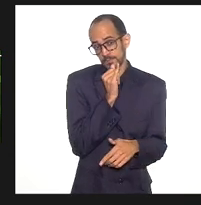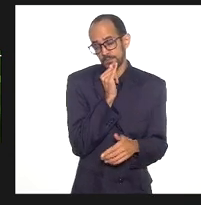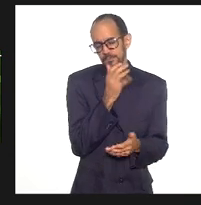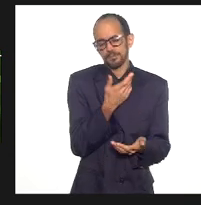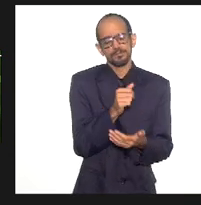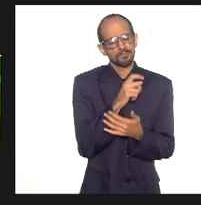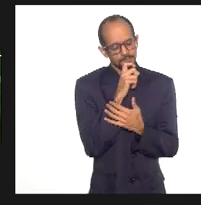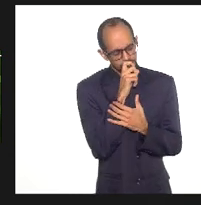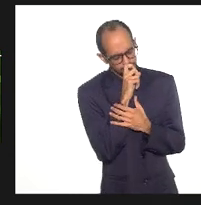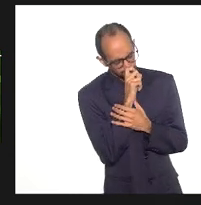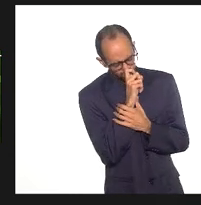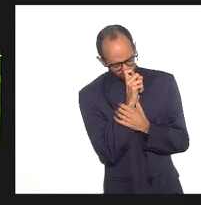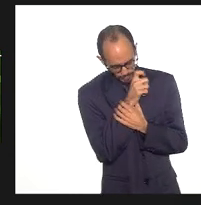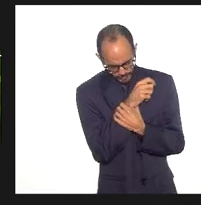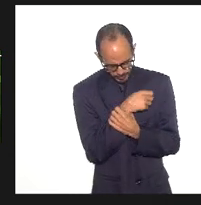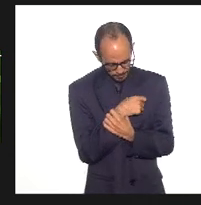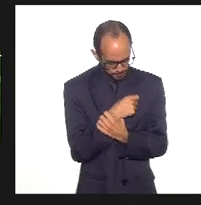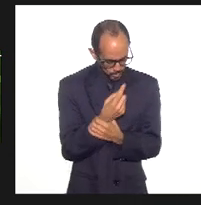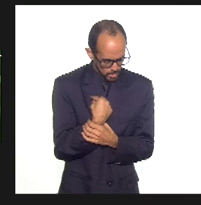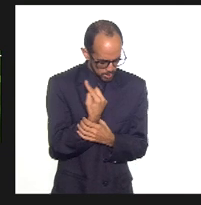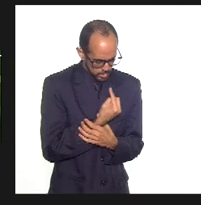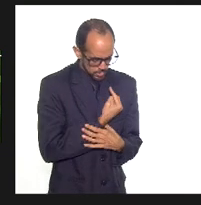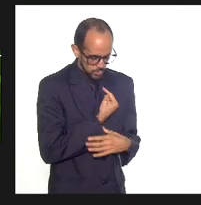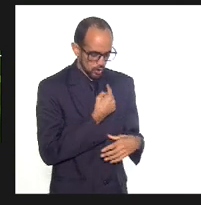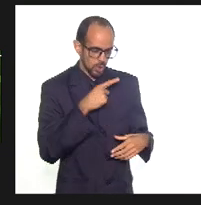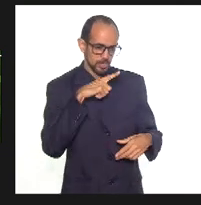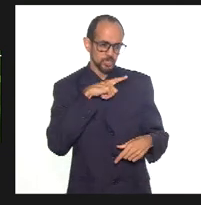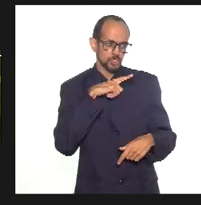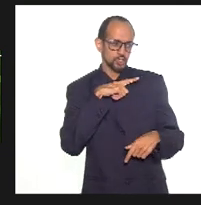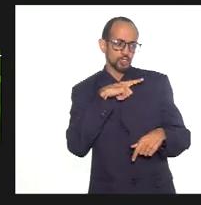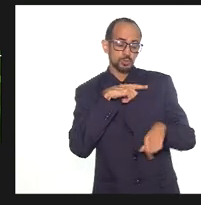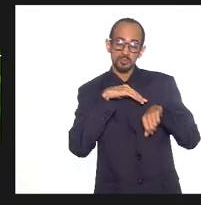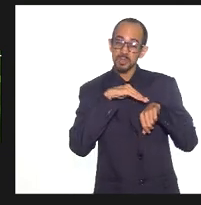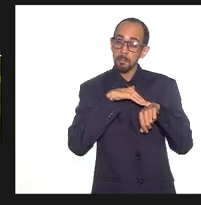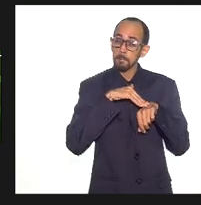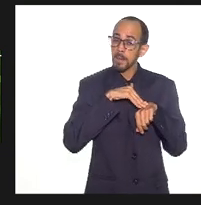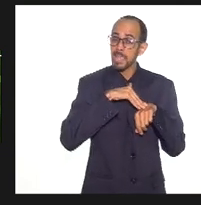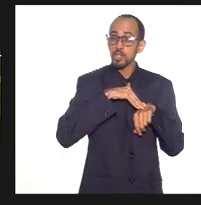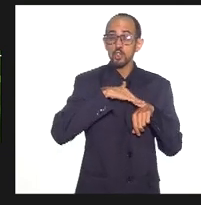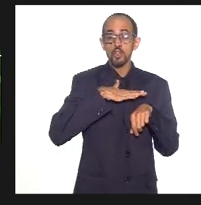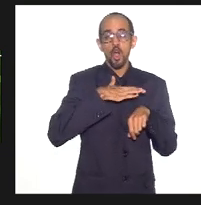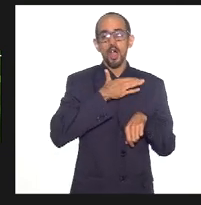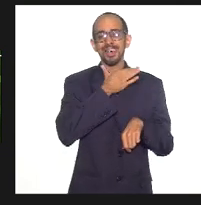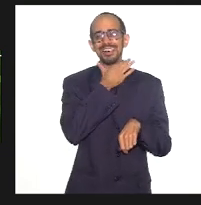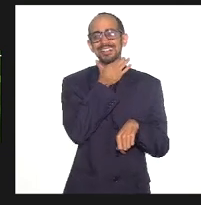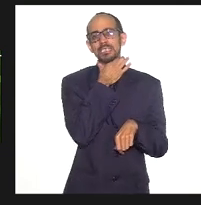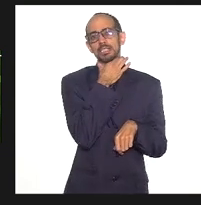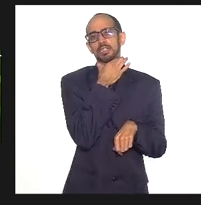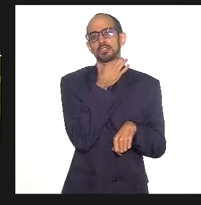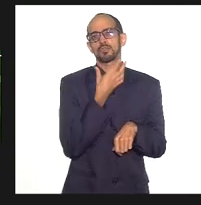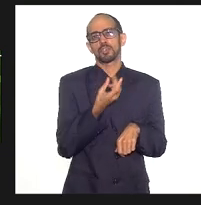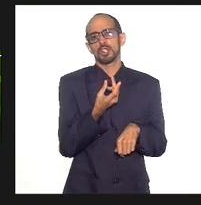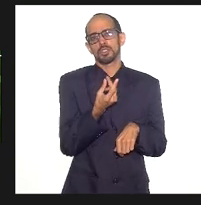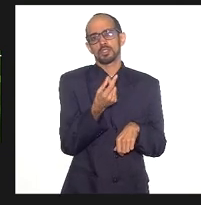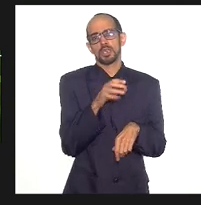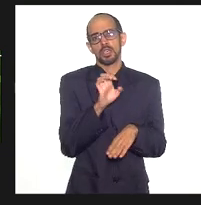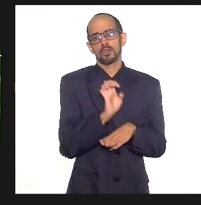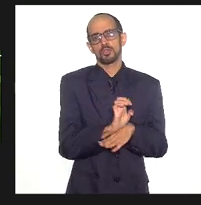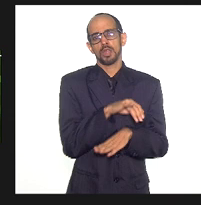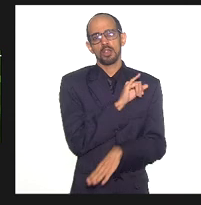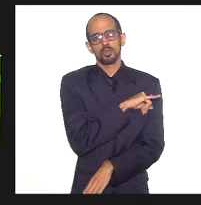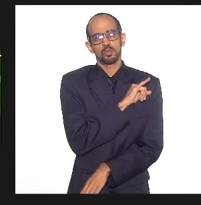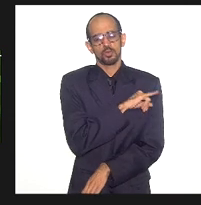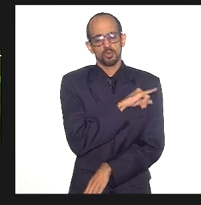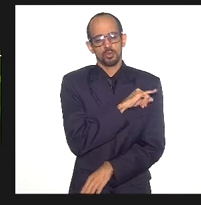doutor Gadelha, nós vivíamos a maior crise financeira que esse Estado já viveu. Greve geral